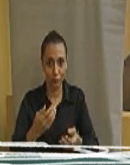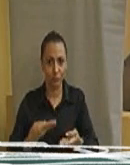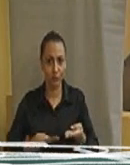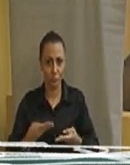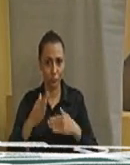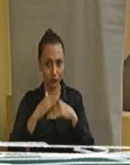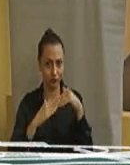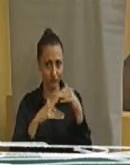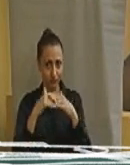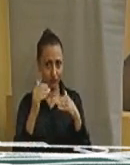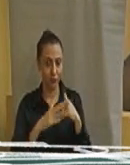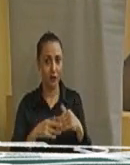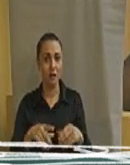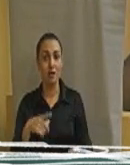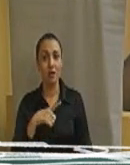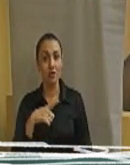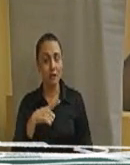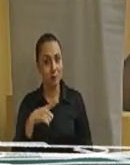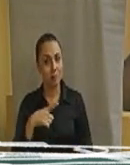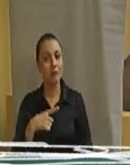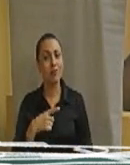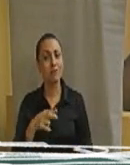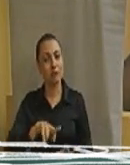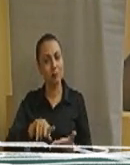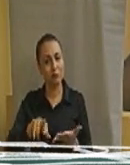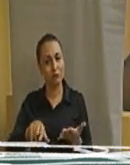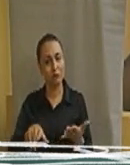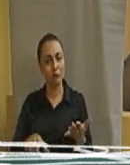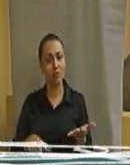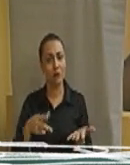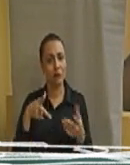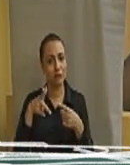de corte de financiamento e de profunda estabilidade política.